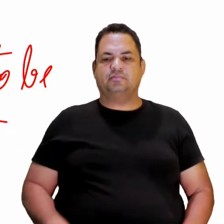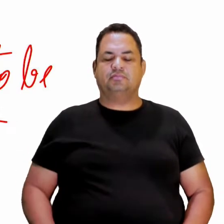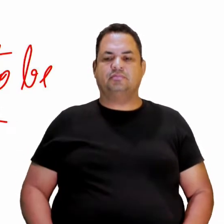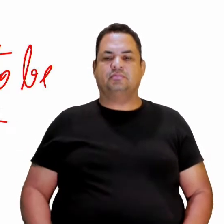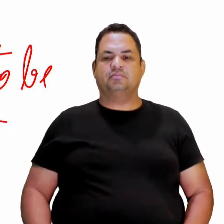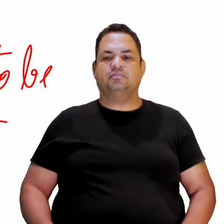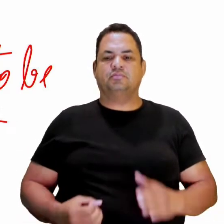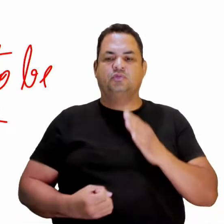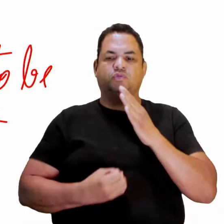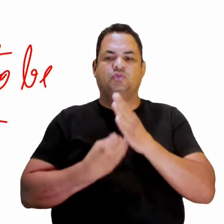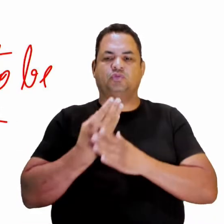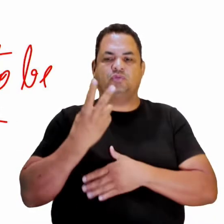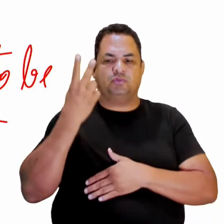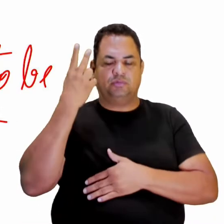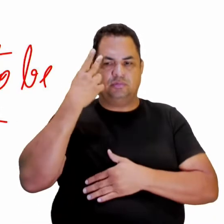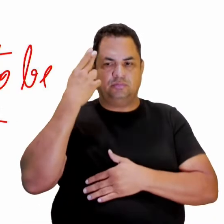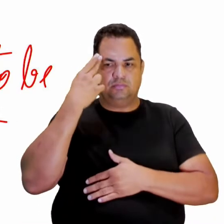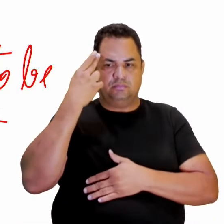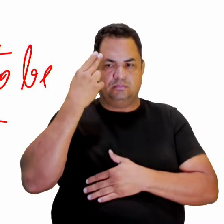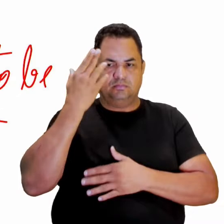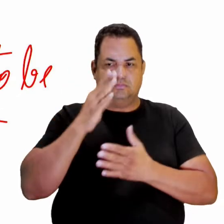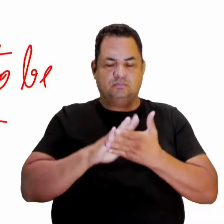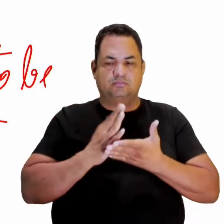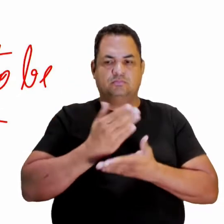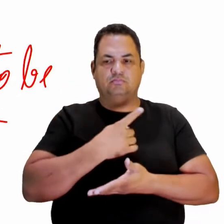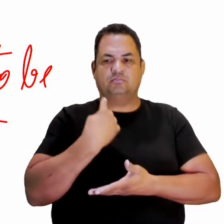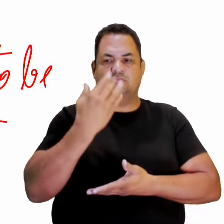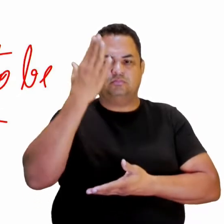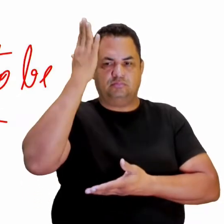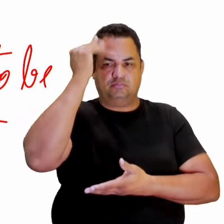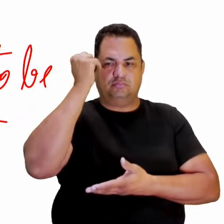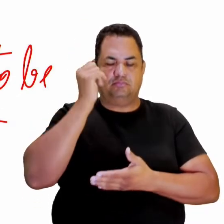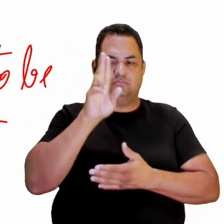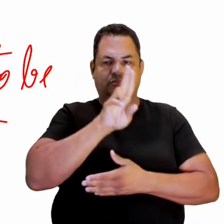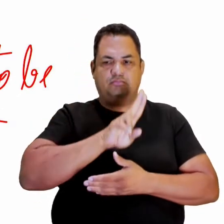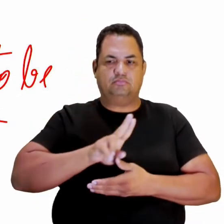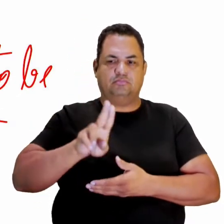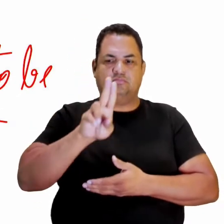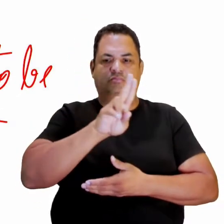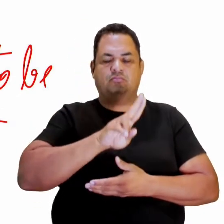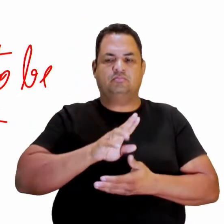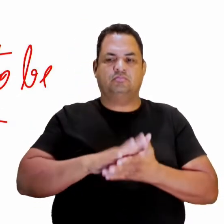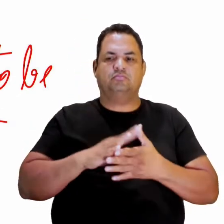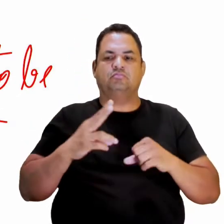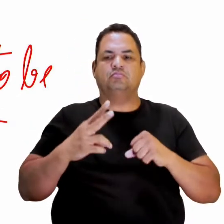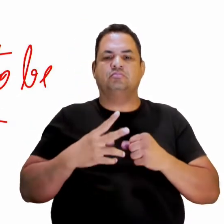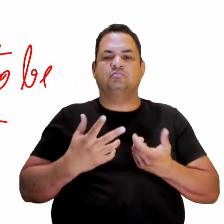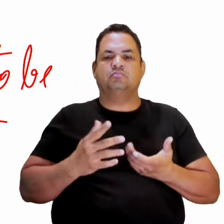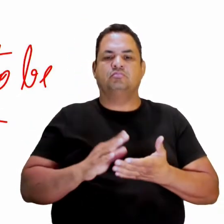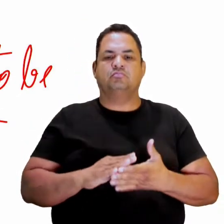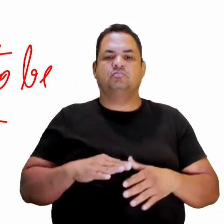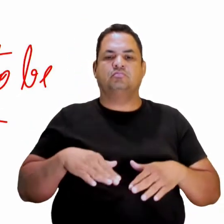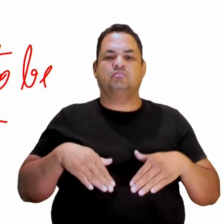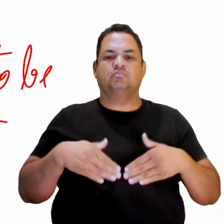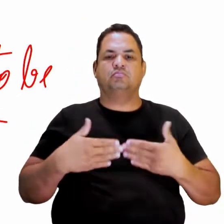jeito, né, a forma natural dele. E a gente sabe que a gente não vai usar o verbo assim na hora de fazer